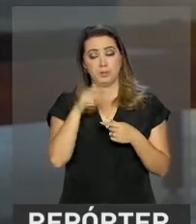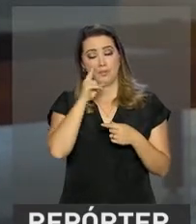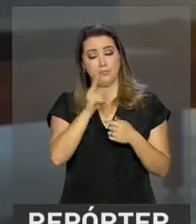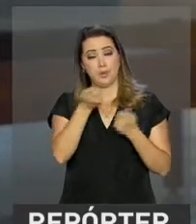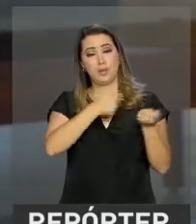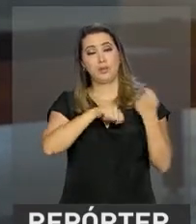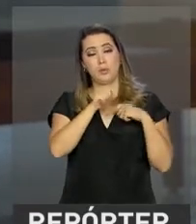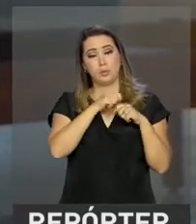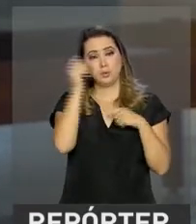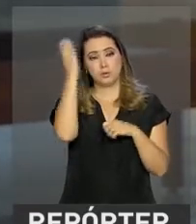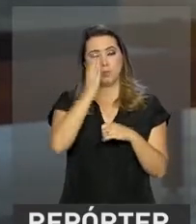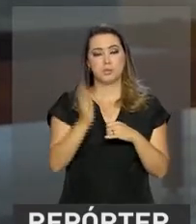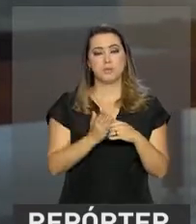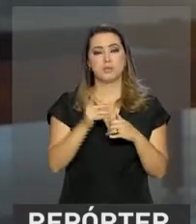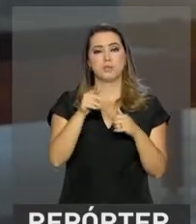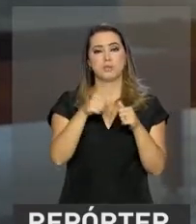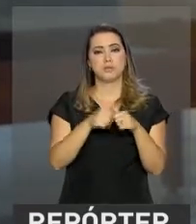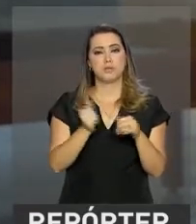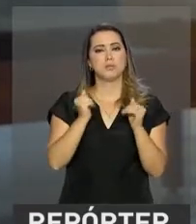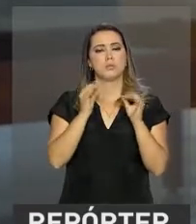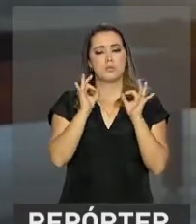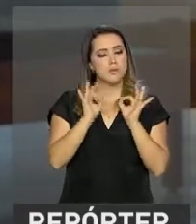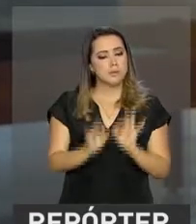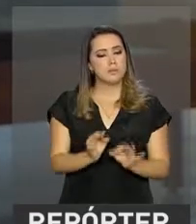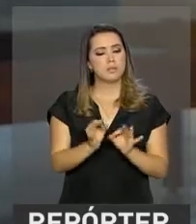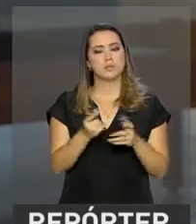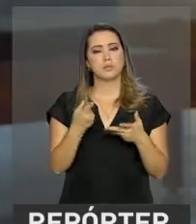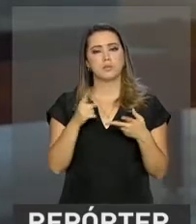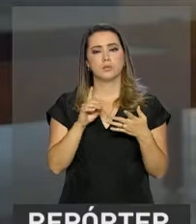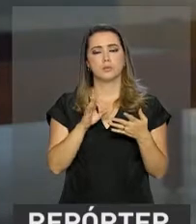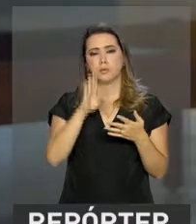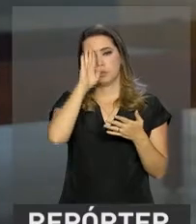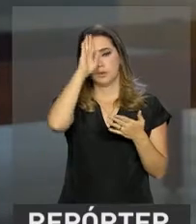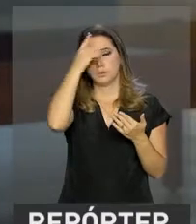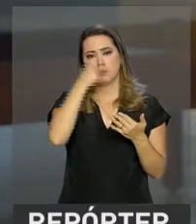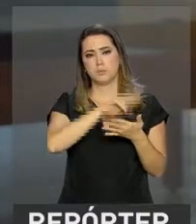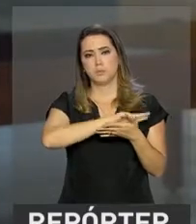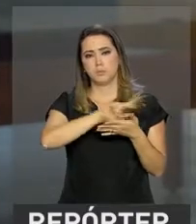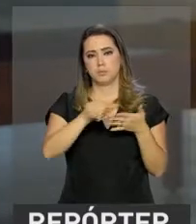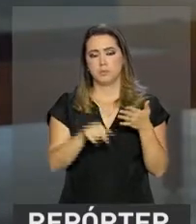econômicos brasileiros, que, segundo a agência, são sólidos,